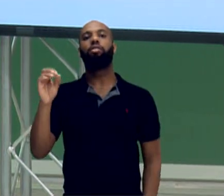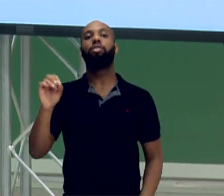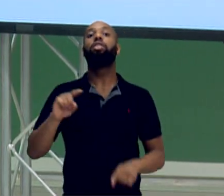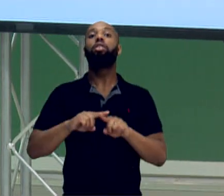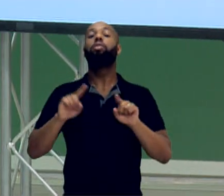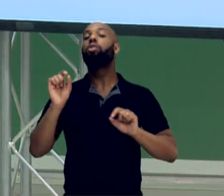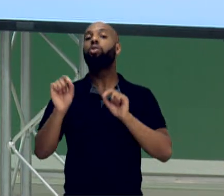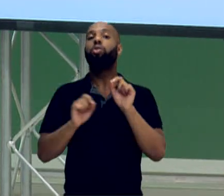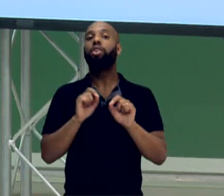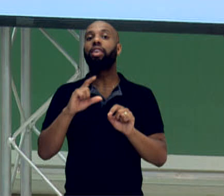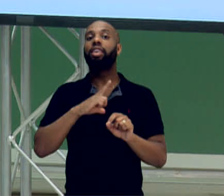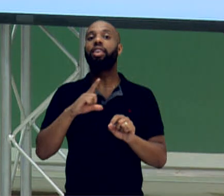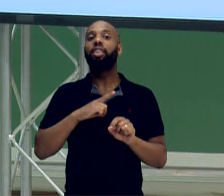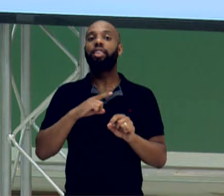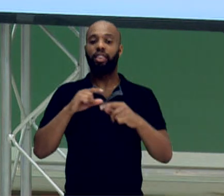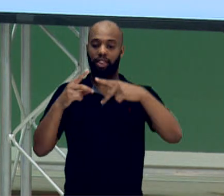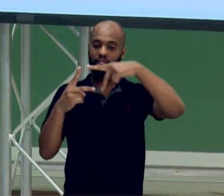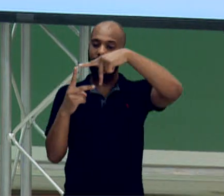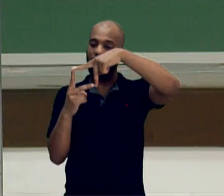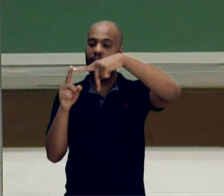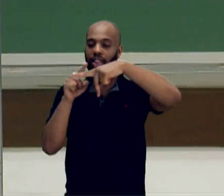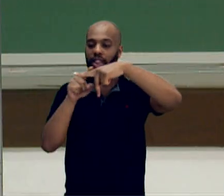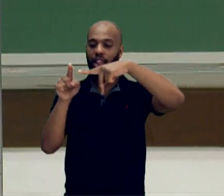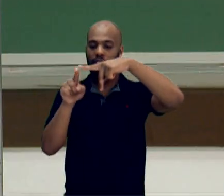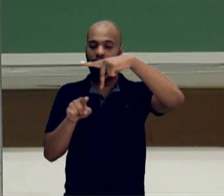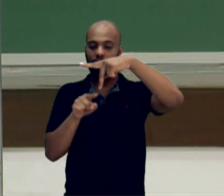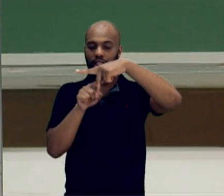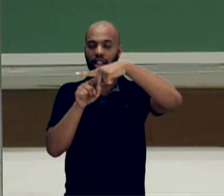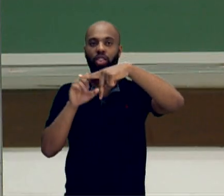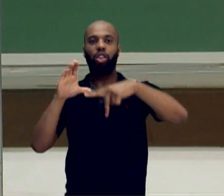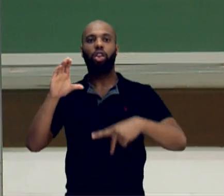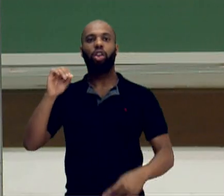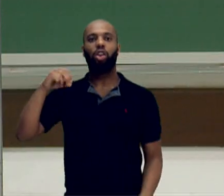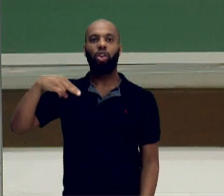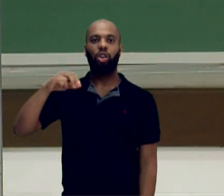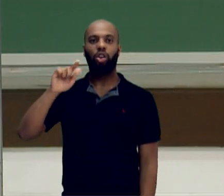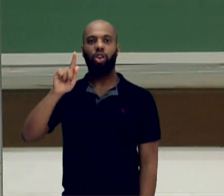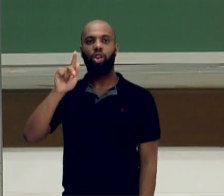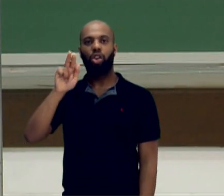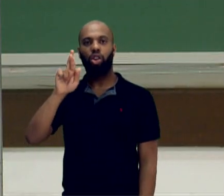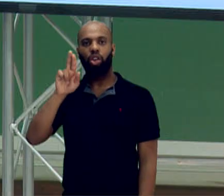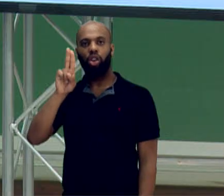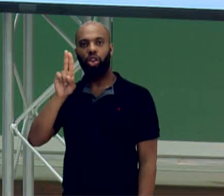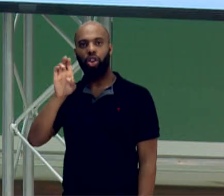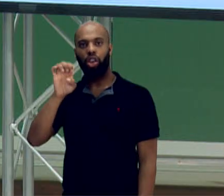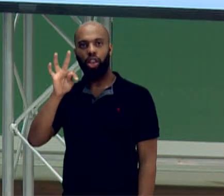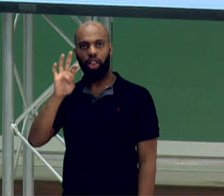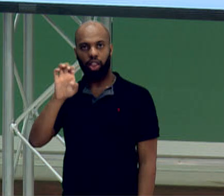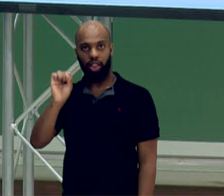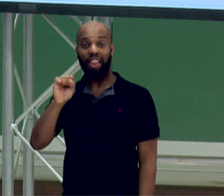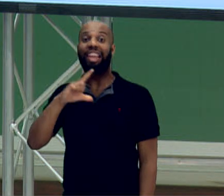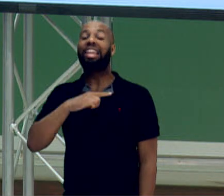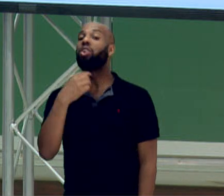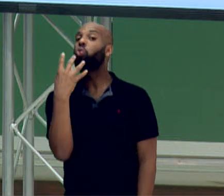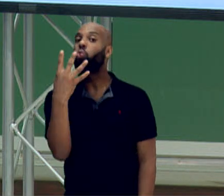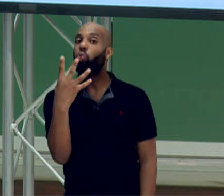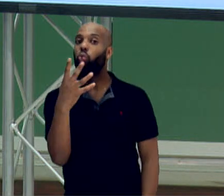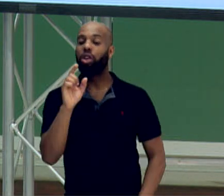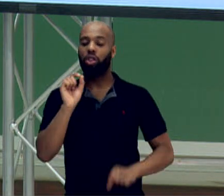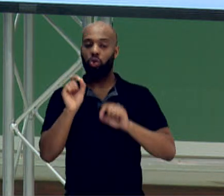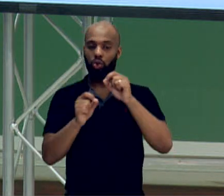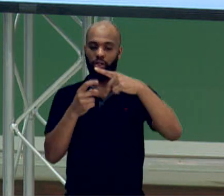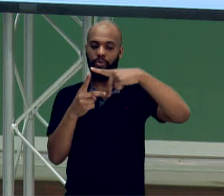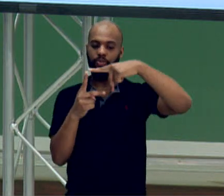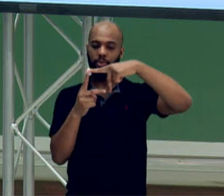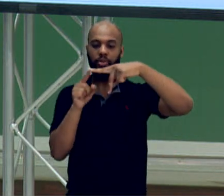o quadrado, ele tem quantos lados congruentes? 4. Ou seja, a medida desse, a medida desse, a medida desse e desse são